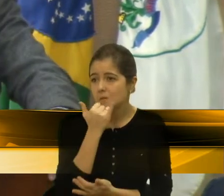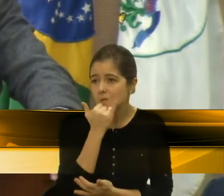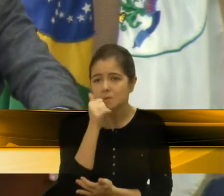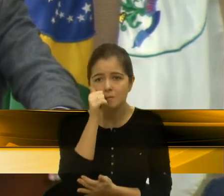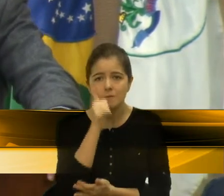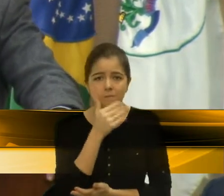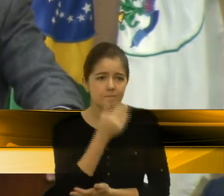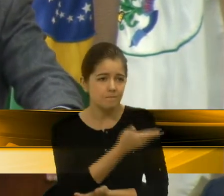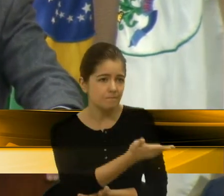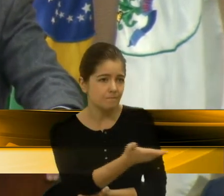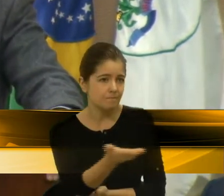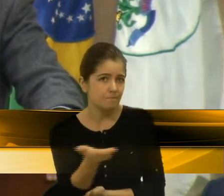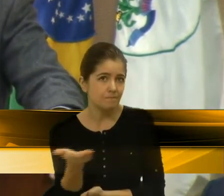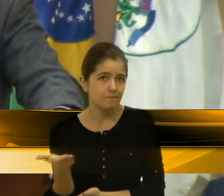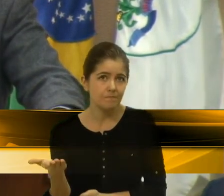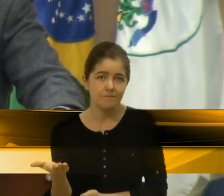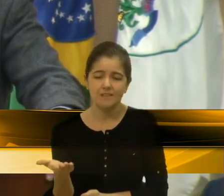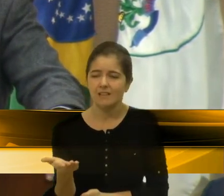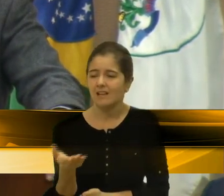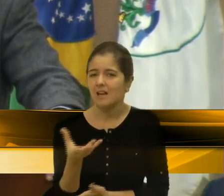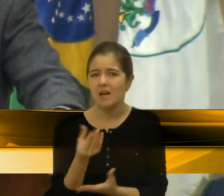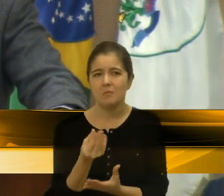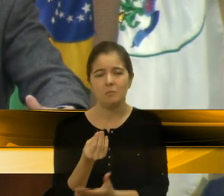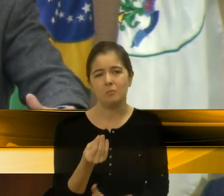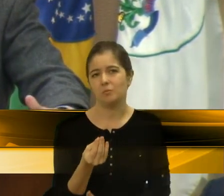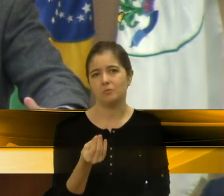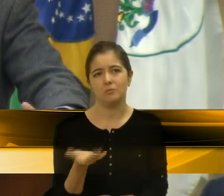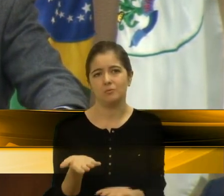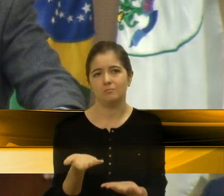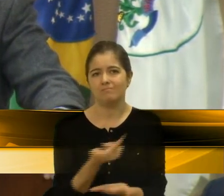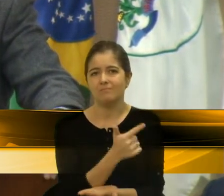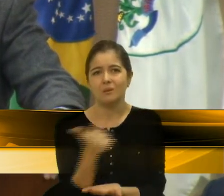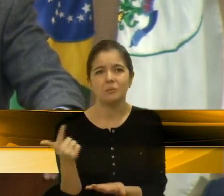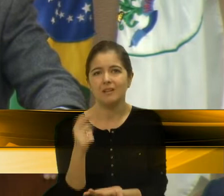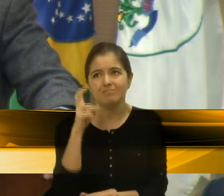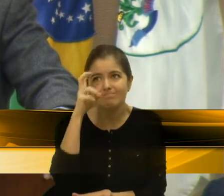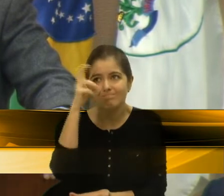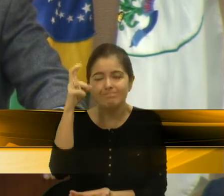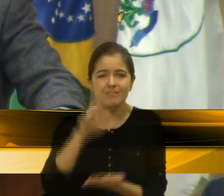senhores, isto é de uma ignorância total.